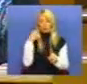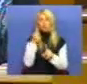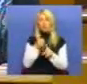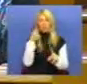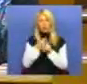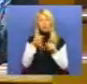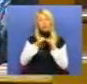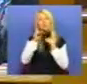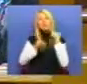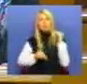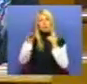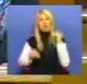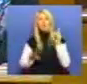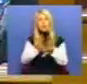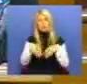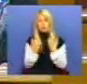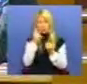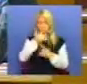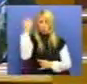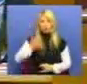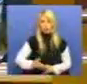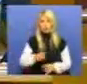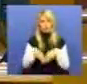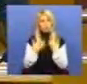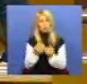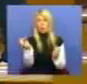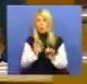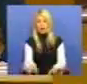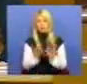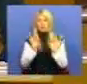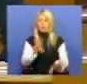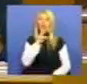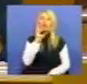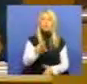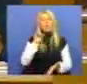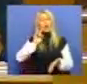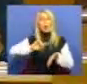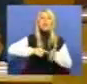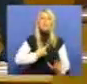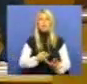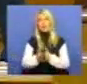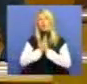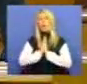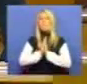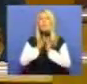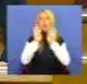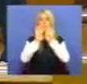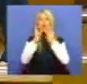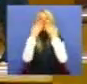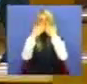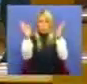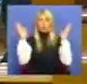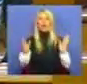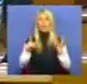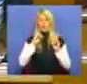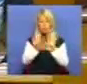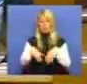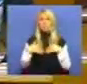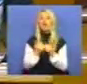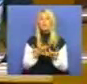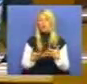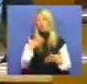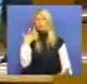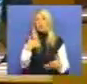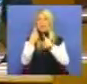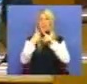a desigualdade social e a injustiça social é responder ao essencial do apelo democrático. Uma sociedade que acentua diferenças